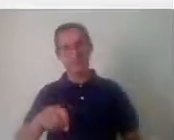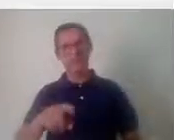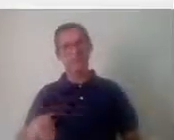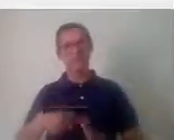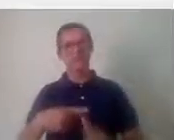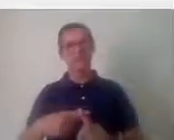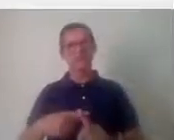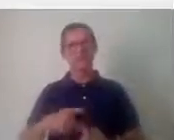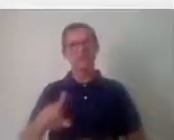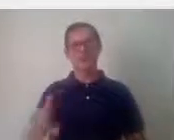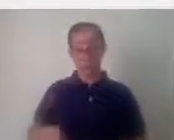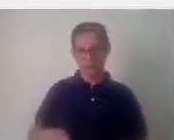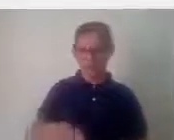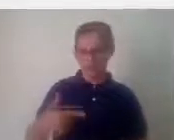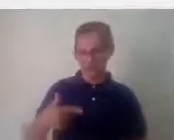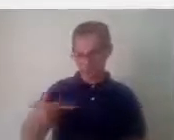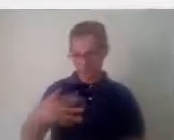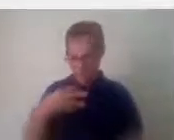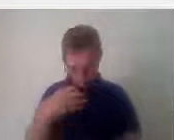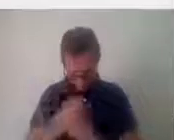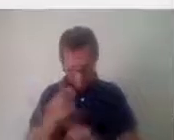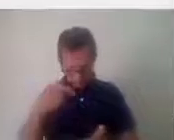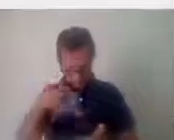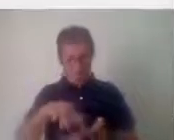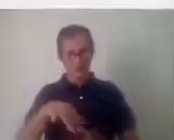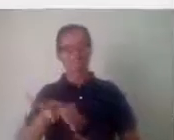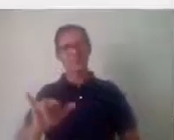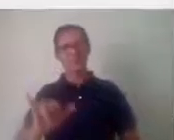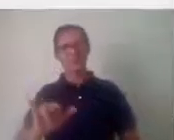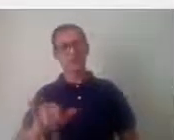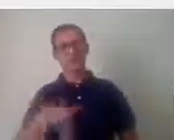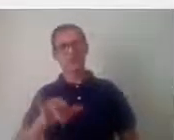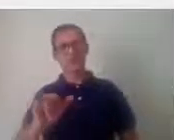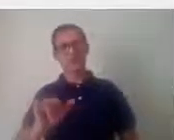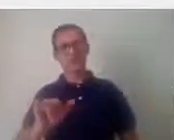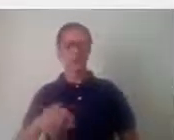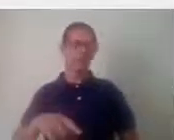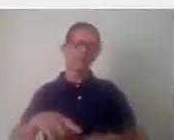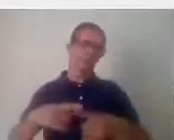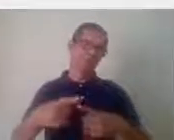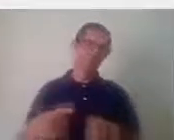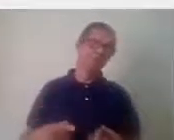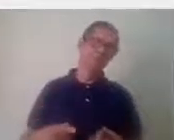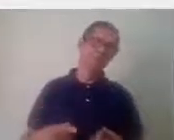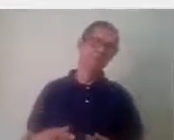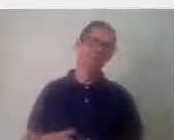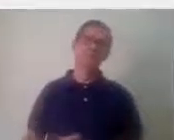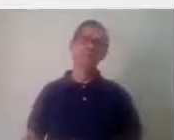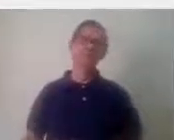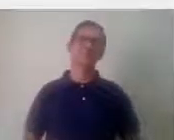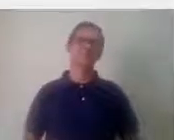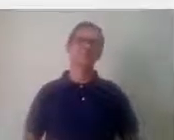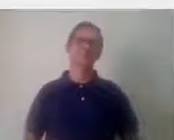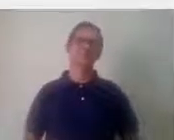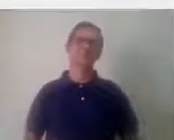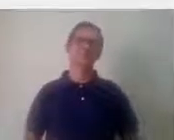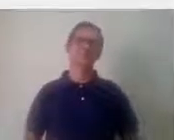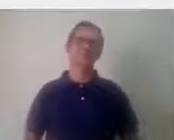vezes a derivada de segunda ordem calculada no ponto y, em relação